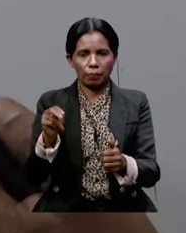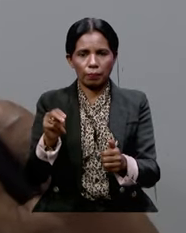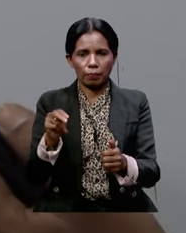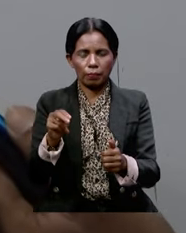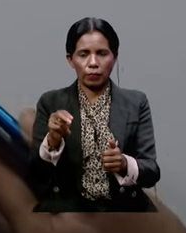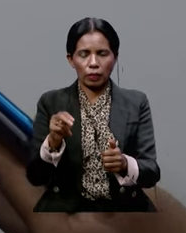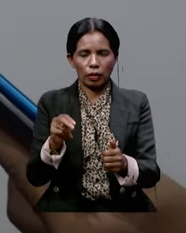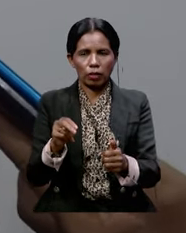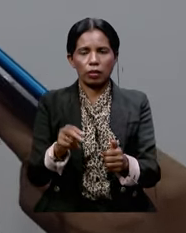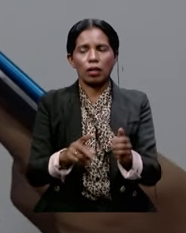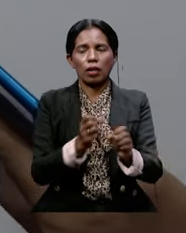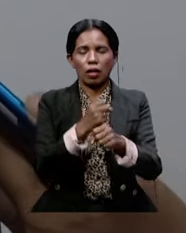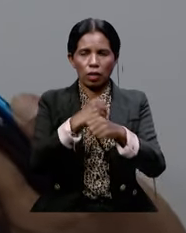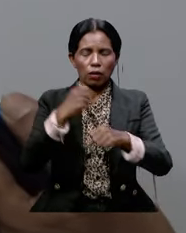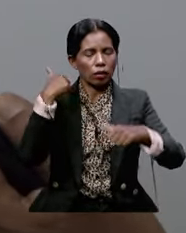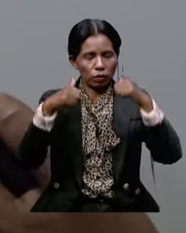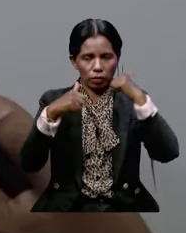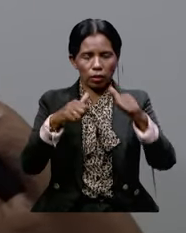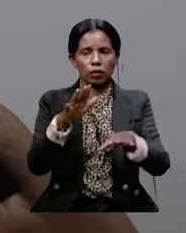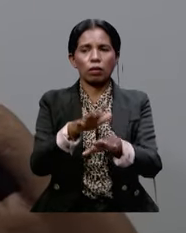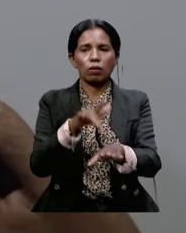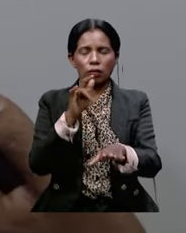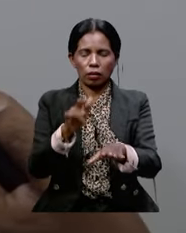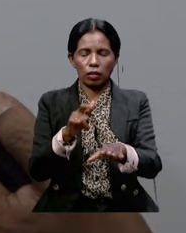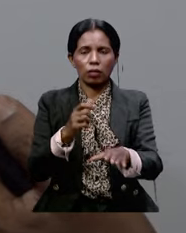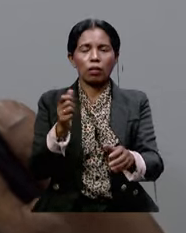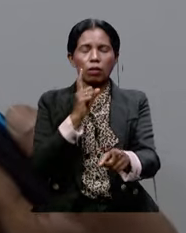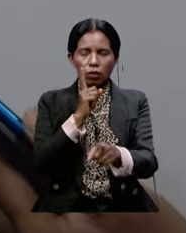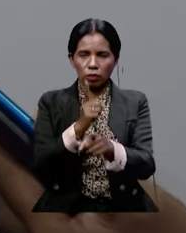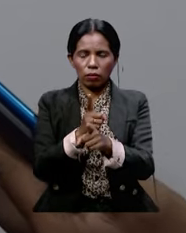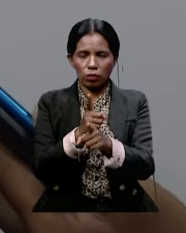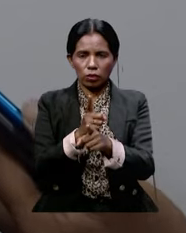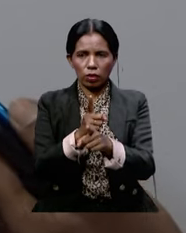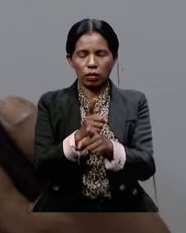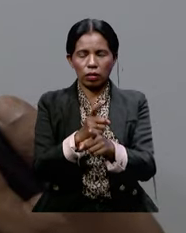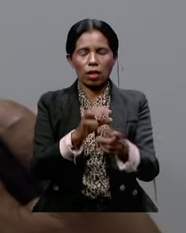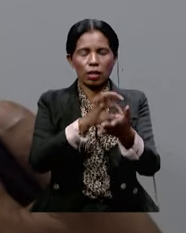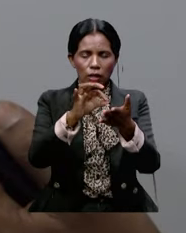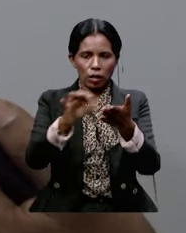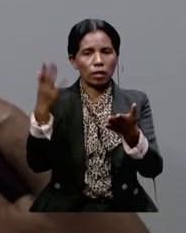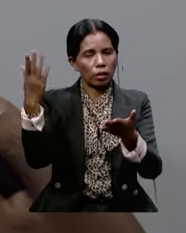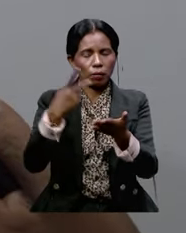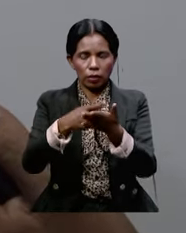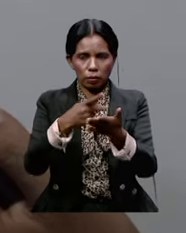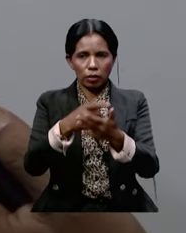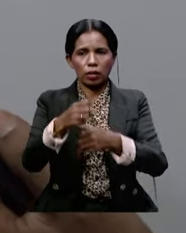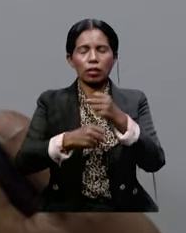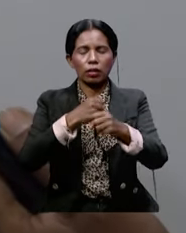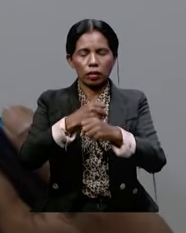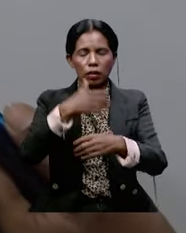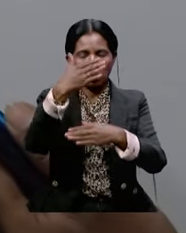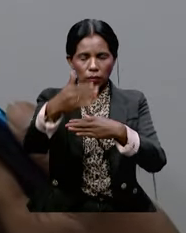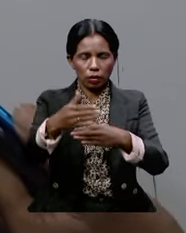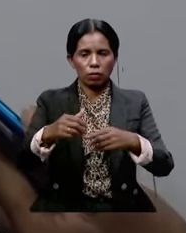a intervenção, a atividade, a conadune. Nina tarjeta ne bema menciona ni proposta da la ruma tino in bel continua sei